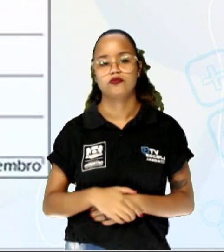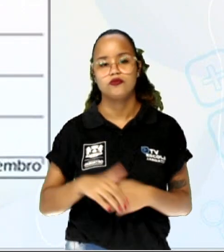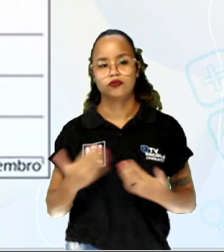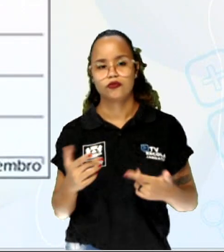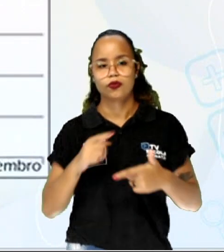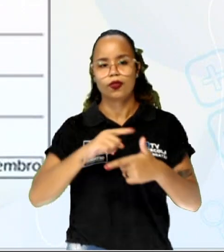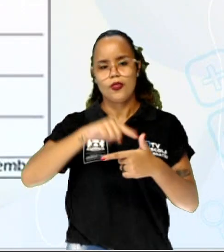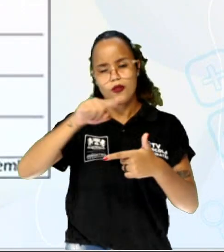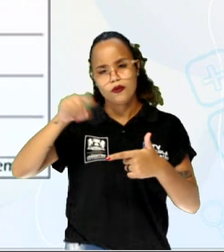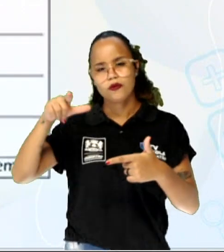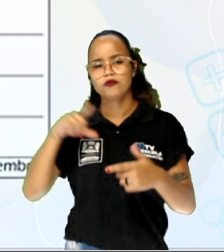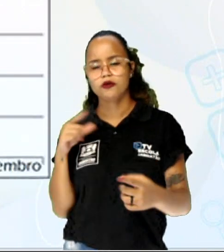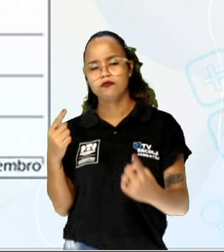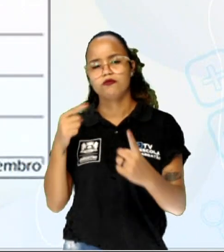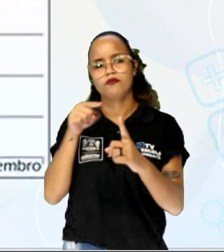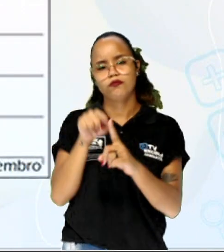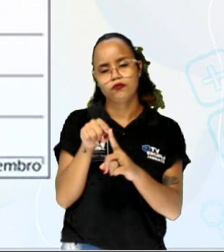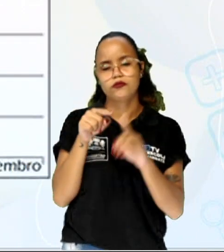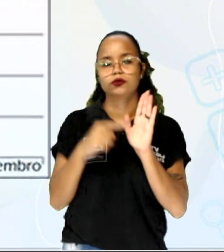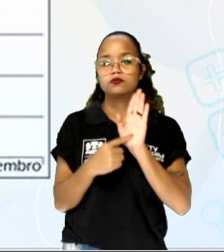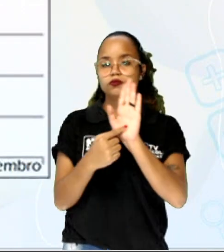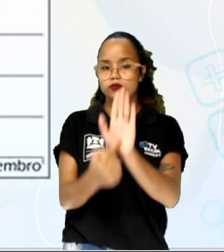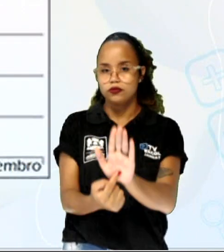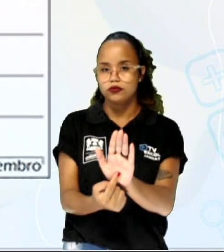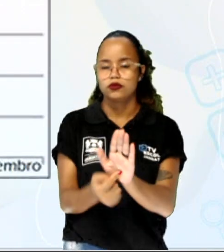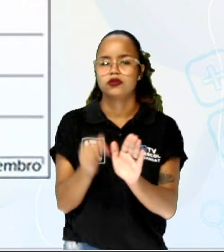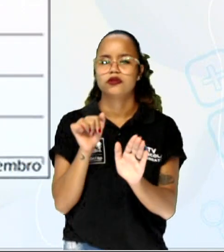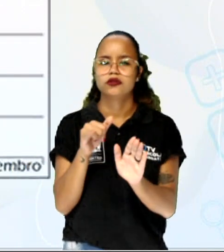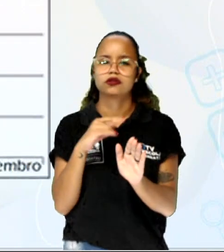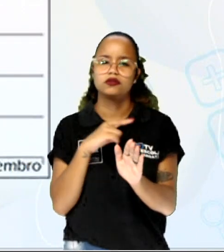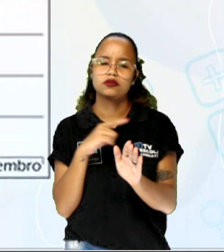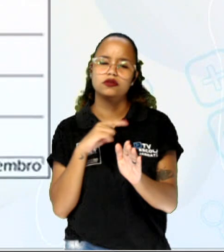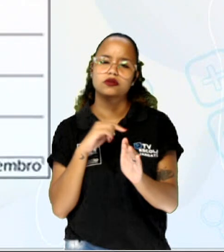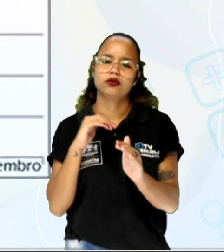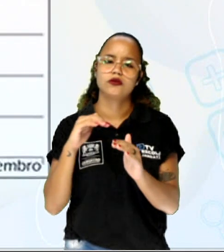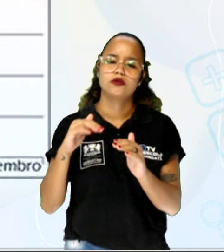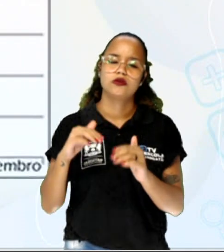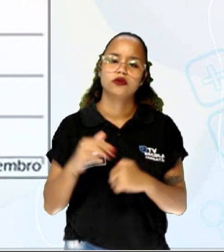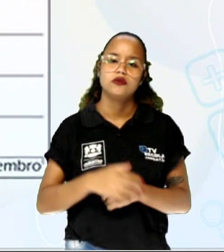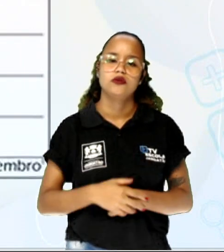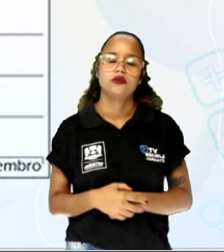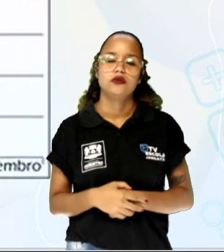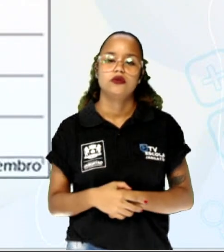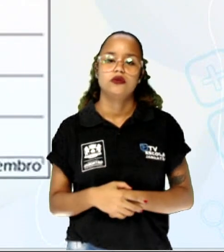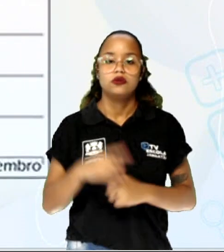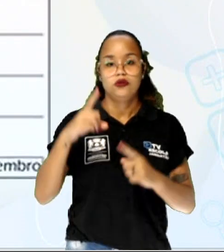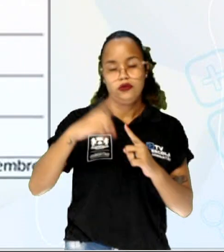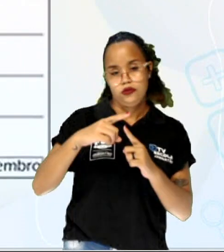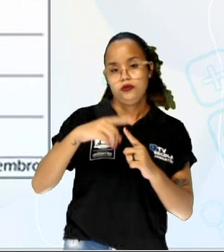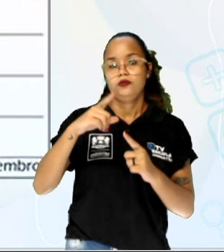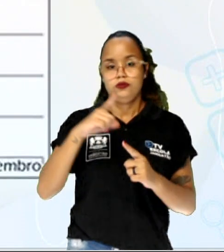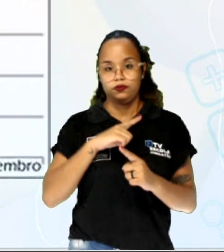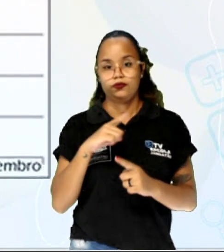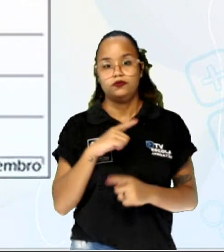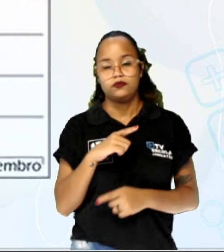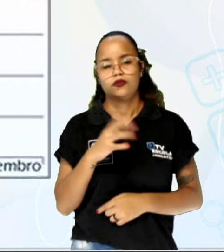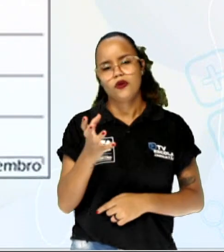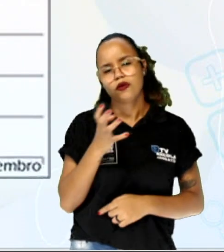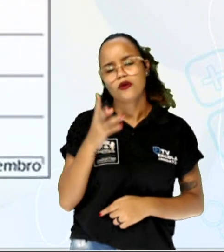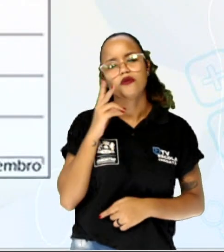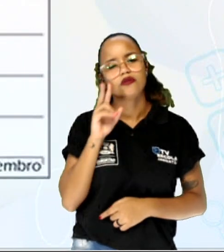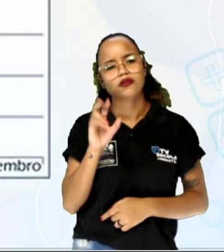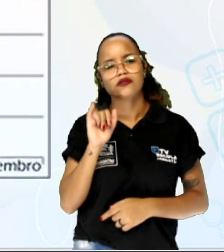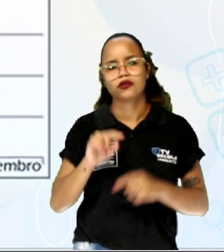linhas ele tem esse objetivo, né, de demonstrar se determinada grandeza, determinado item que a gente está querendo avaliar, se ele